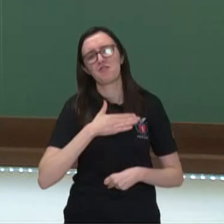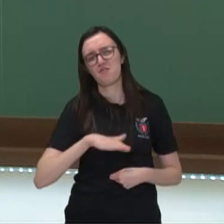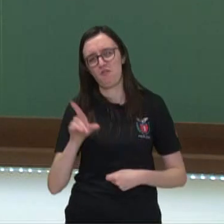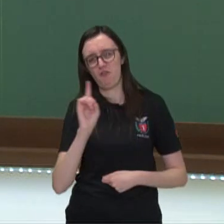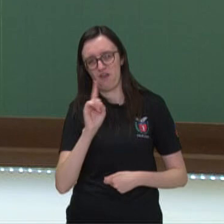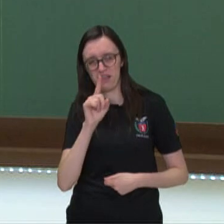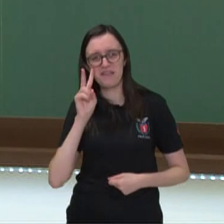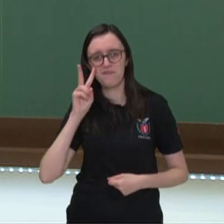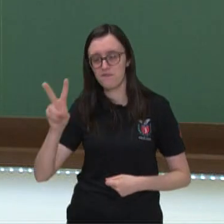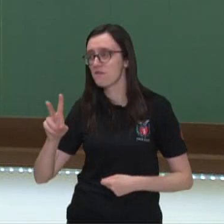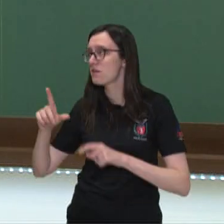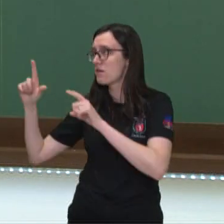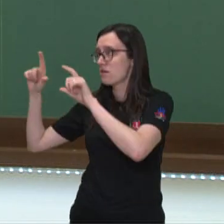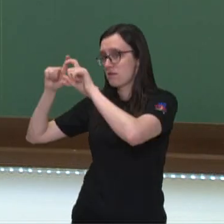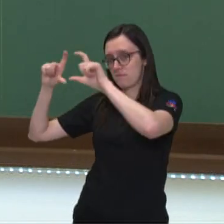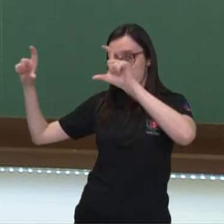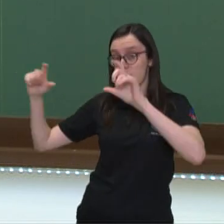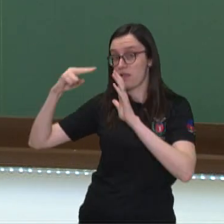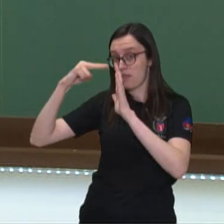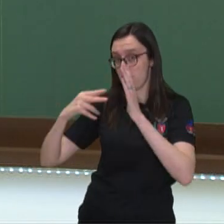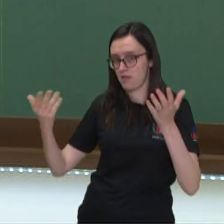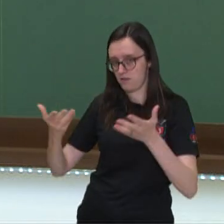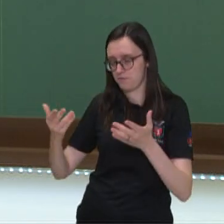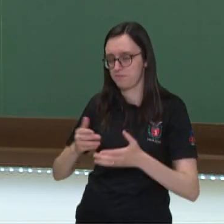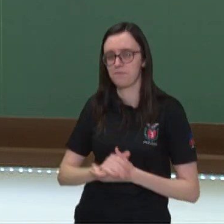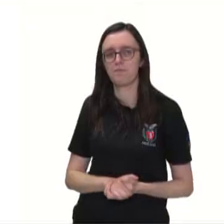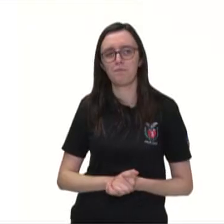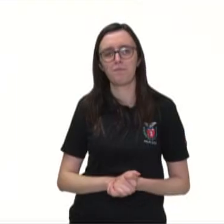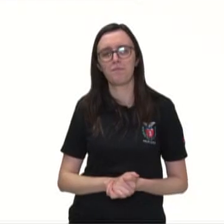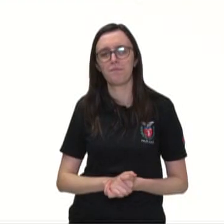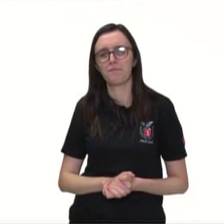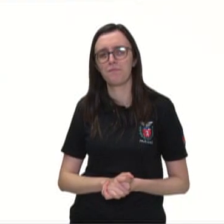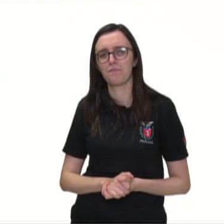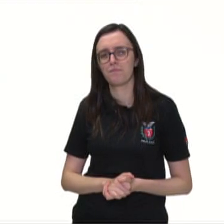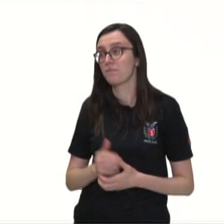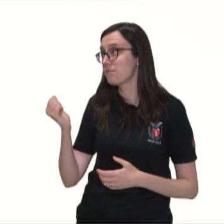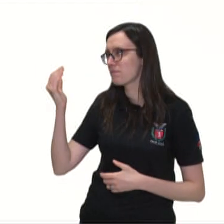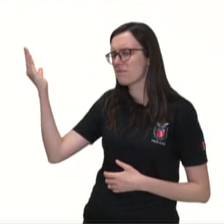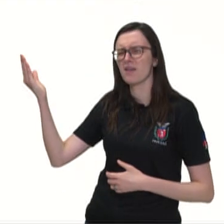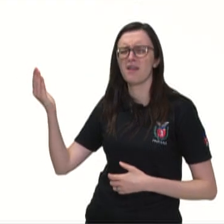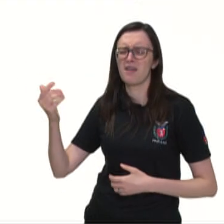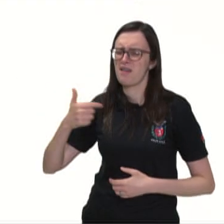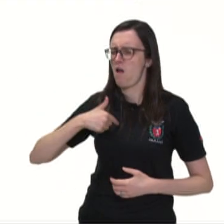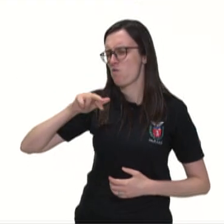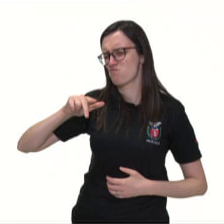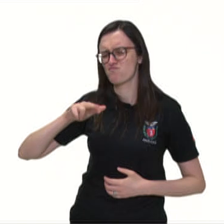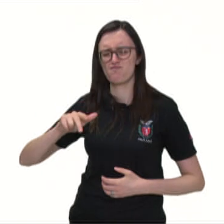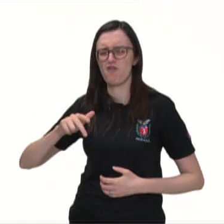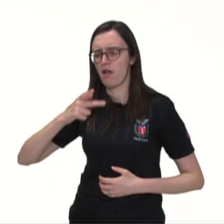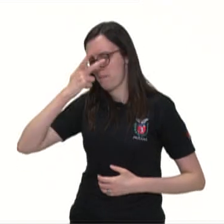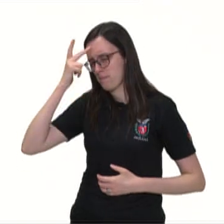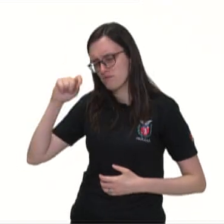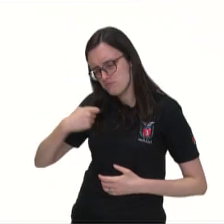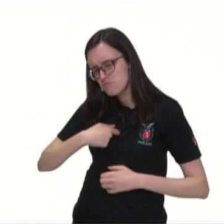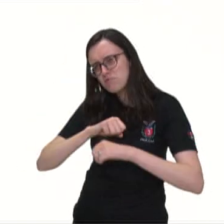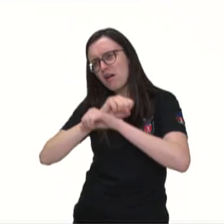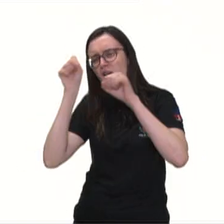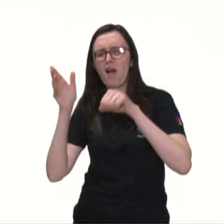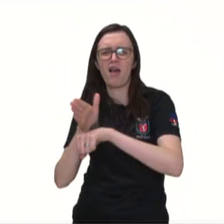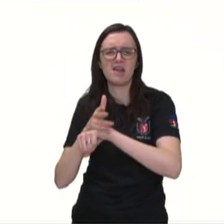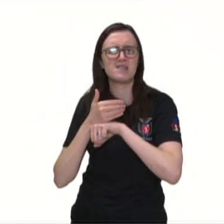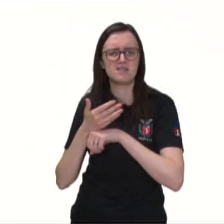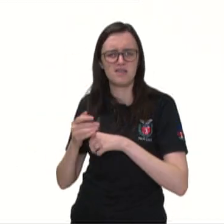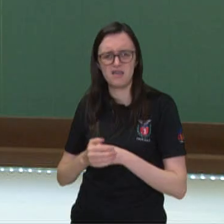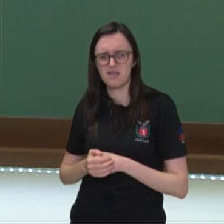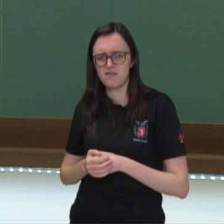Então aqui, o que a gente conclui? Vamos ler tudo. I am not a morning person. Não sou uma pessoa da manhã. And come to think